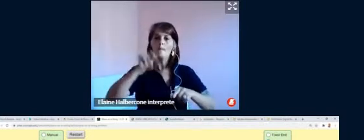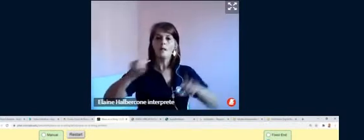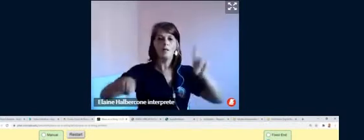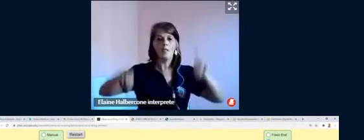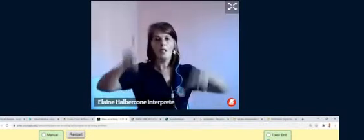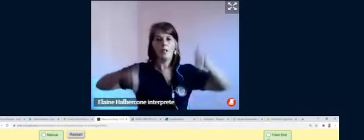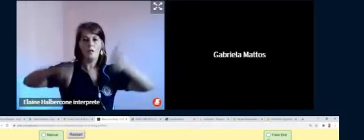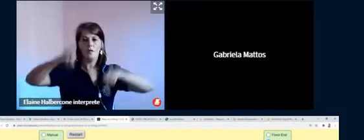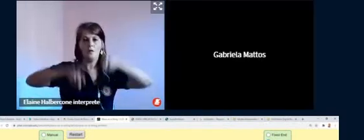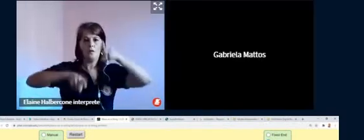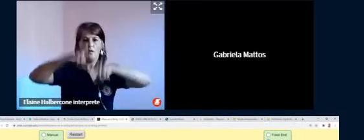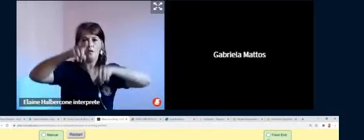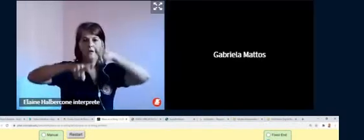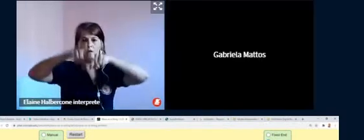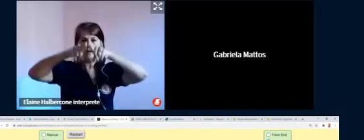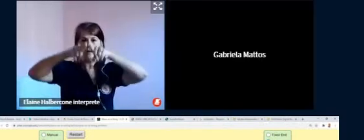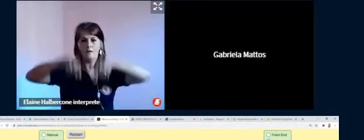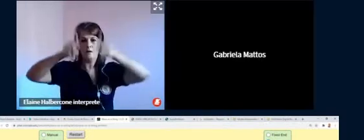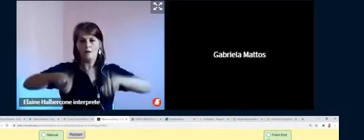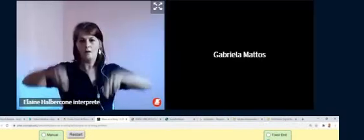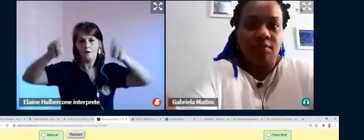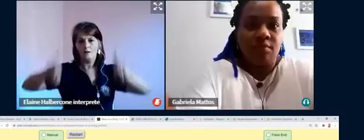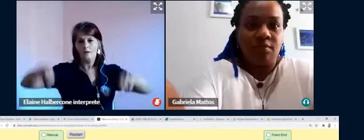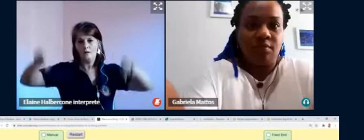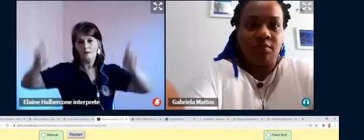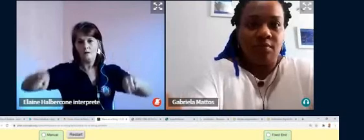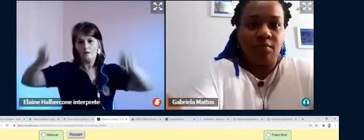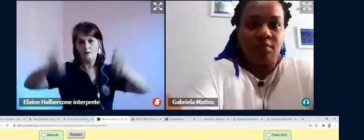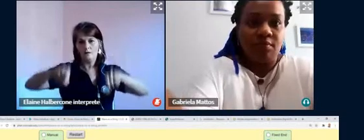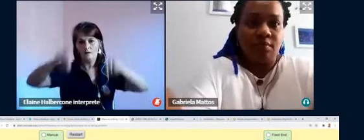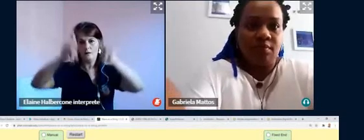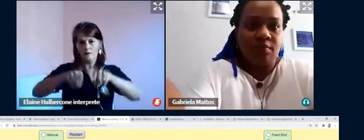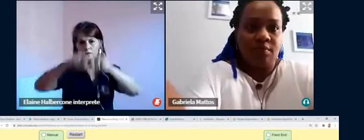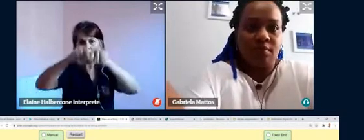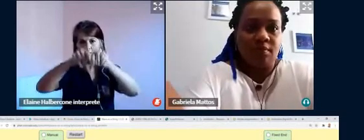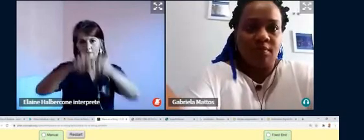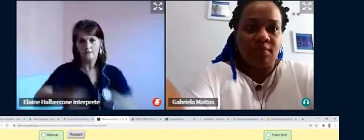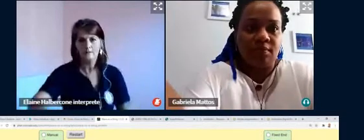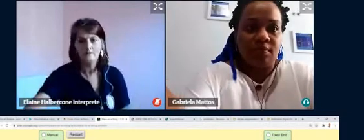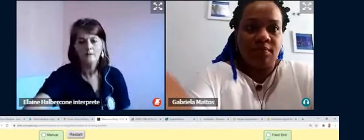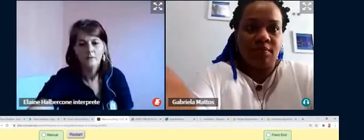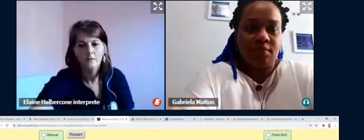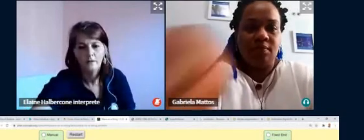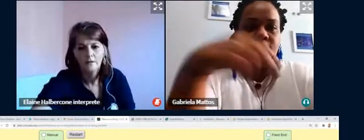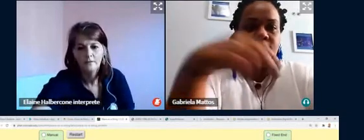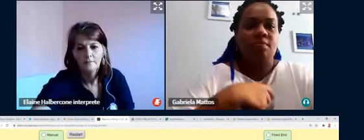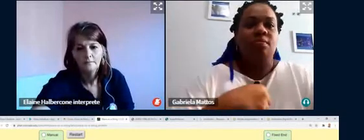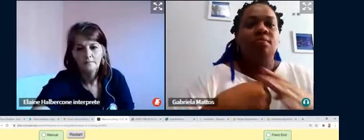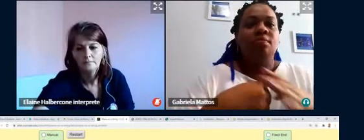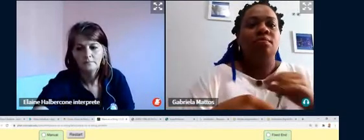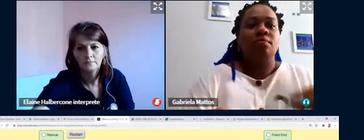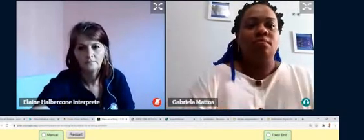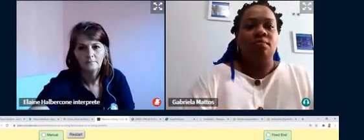Rápido, né? Rápido não dá para enxergar direito o que está acontecendo. Então, vou dar uma pausa. E esperar a Gabriela se posicionar.